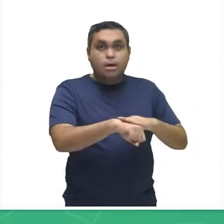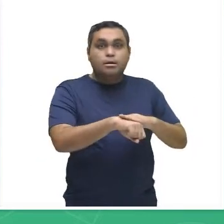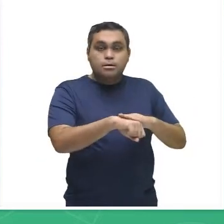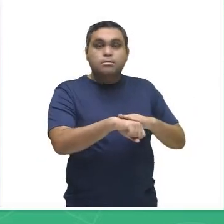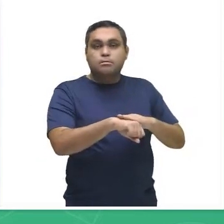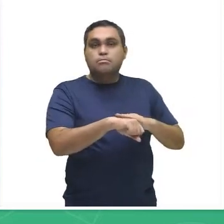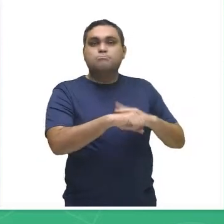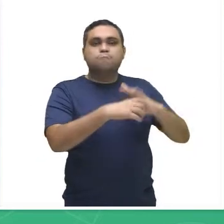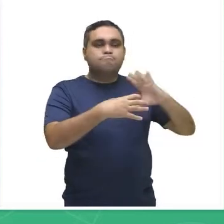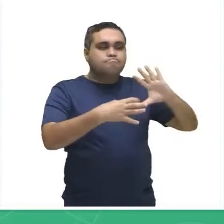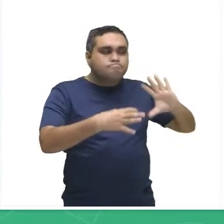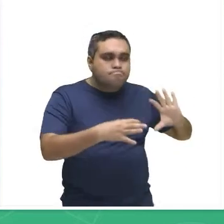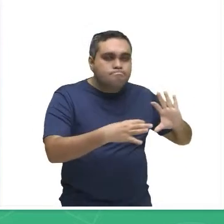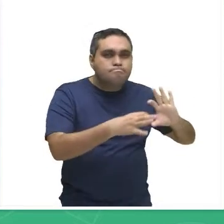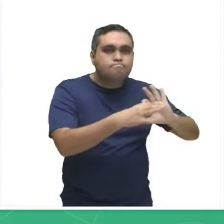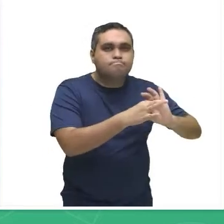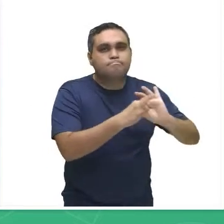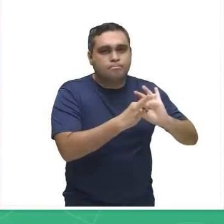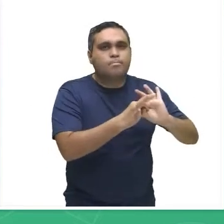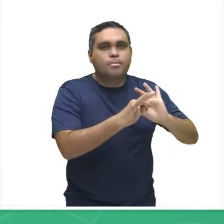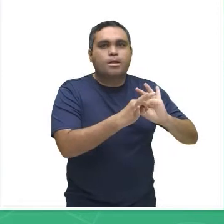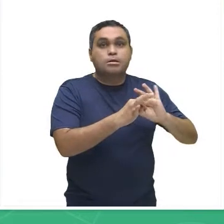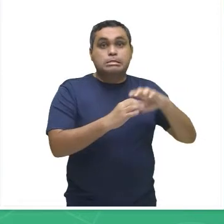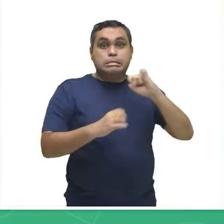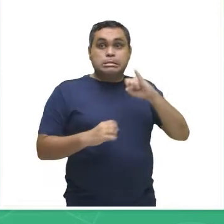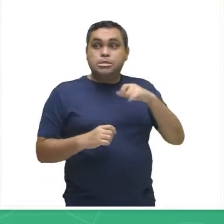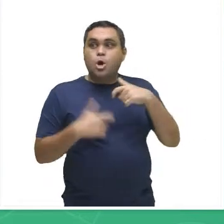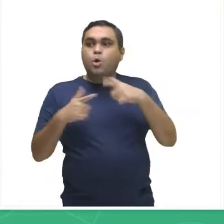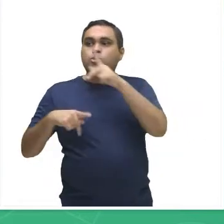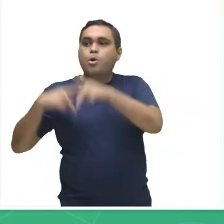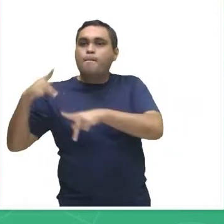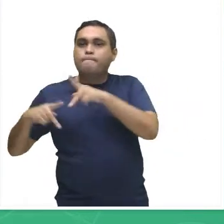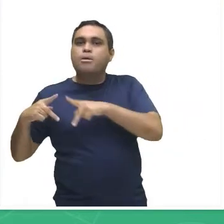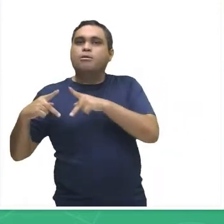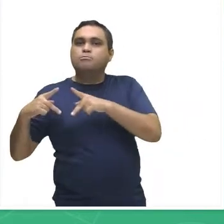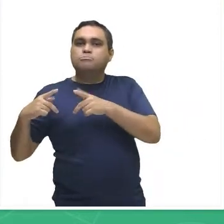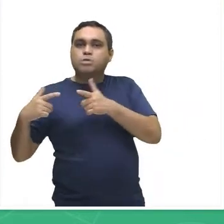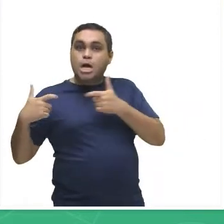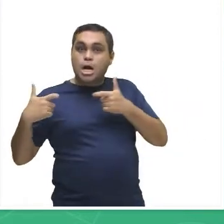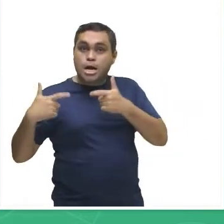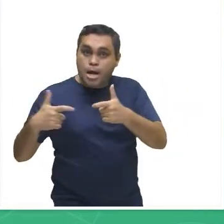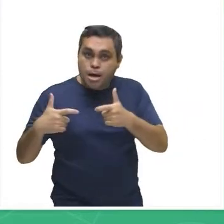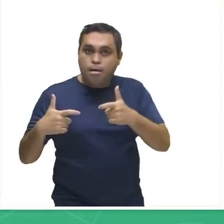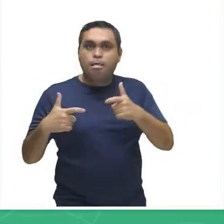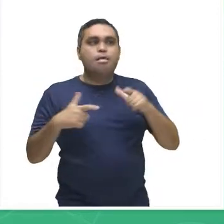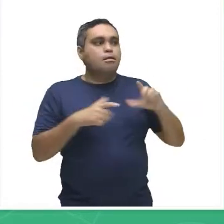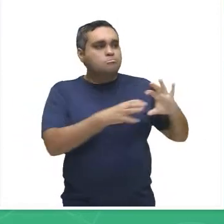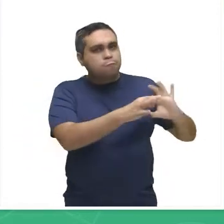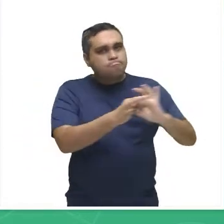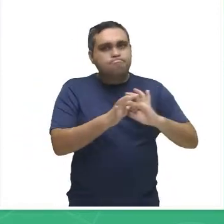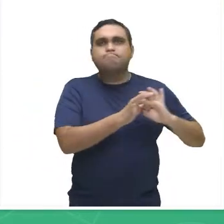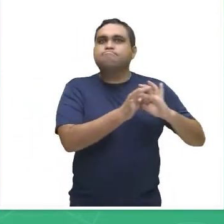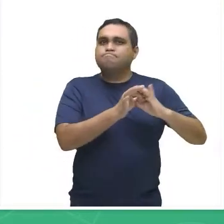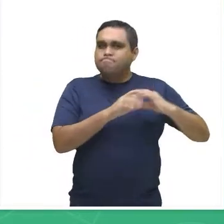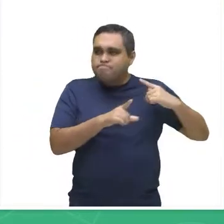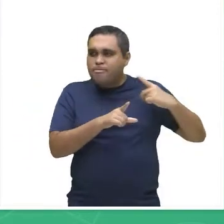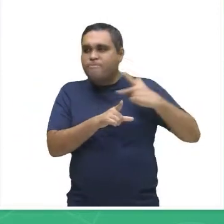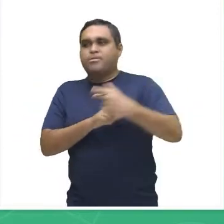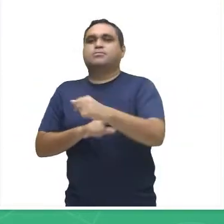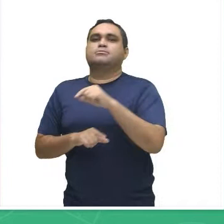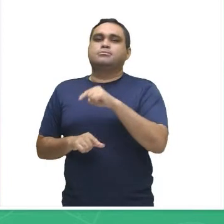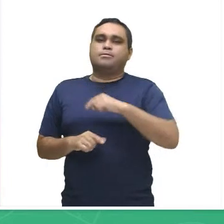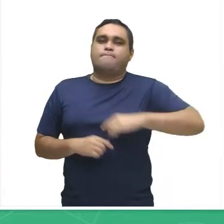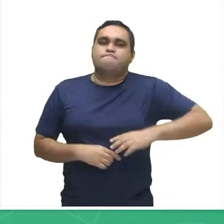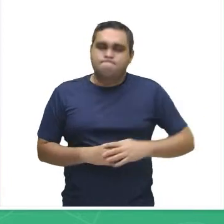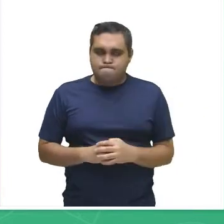diante de possíveis inimigos, diante de novos ataques dos persas ou de qualquer outro grande império que viesse tentar dominar essas cidades